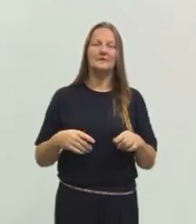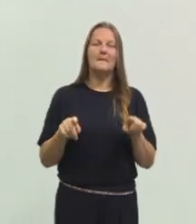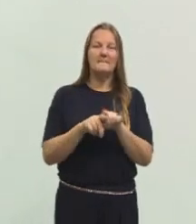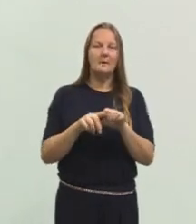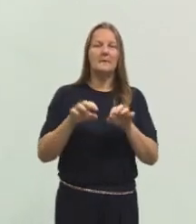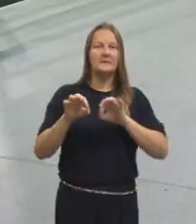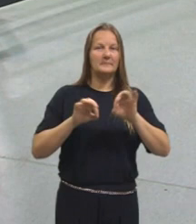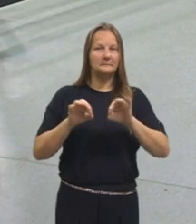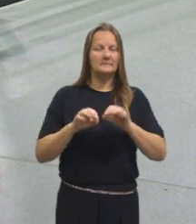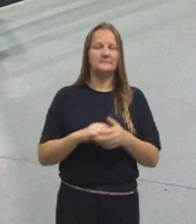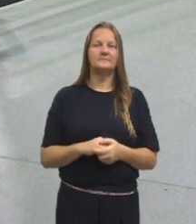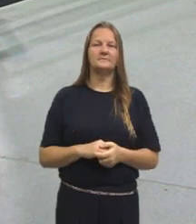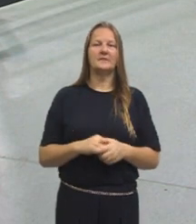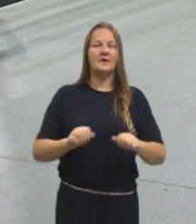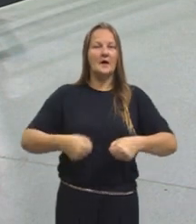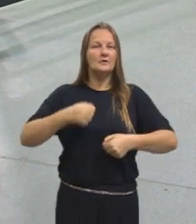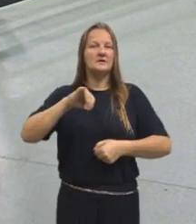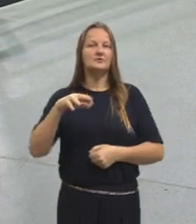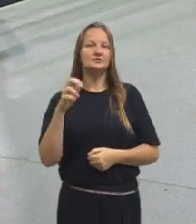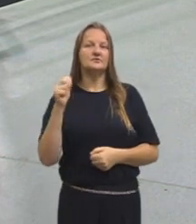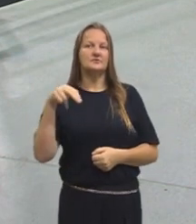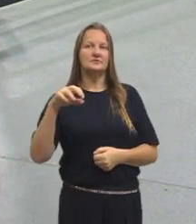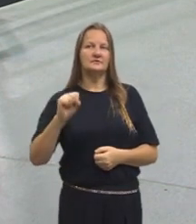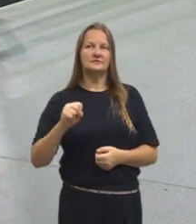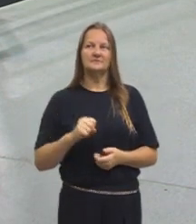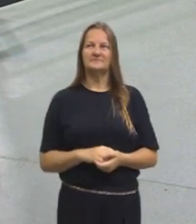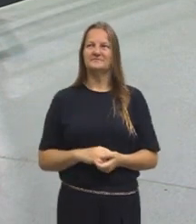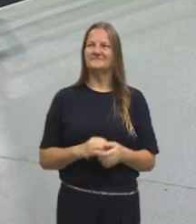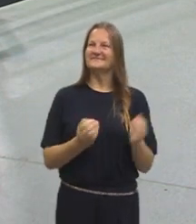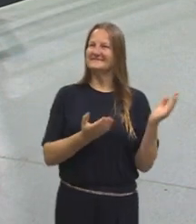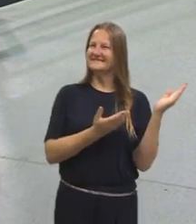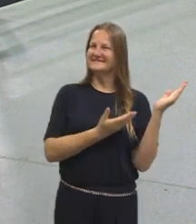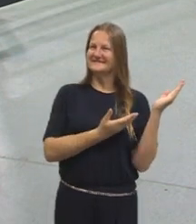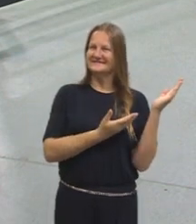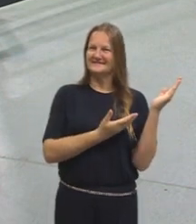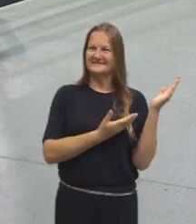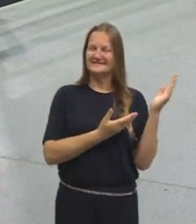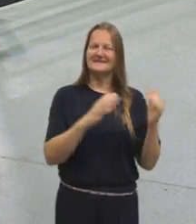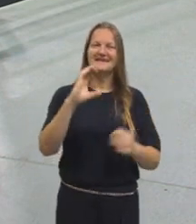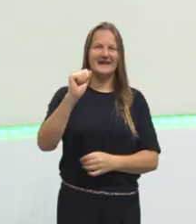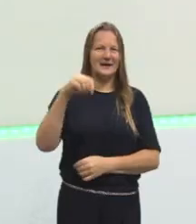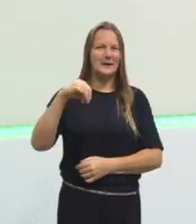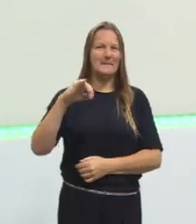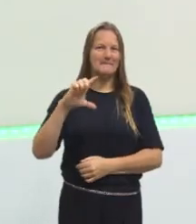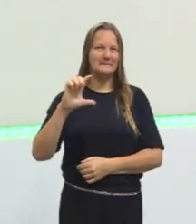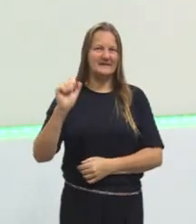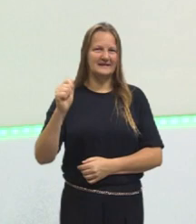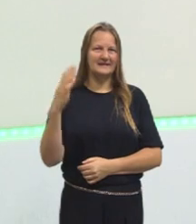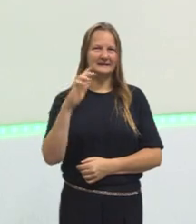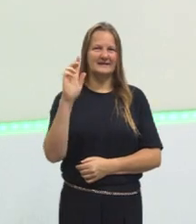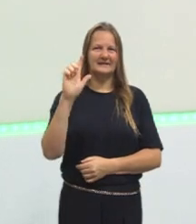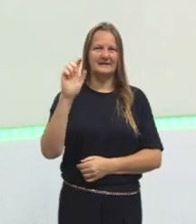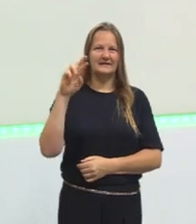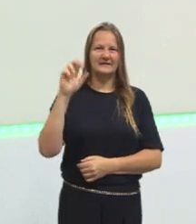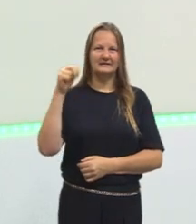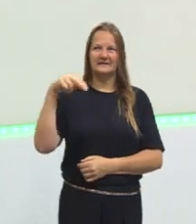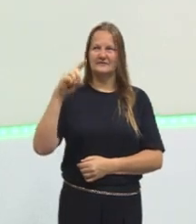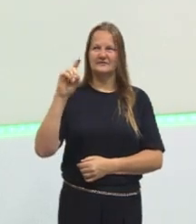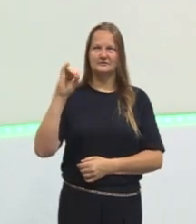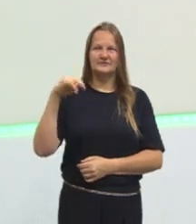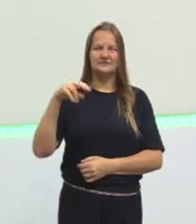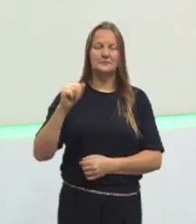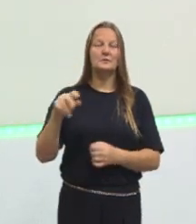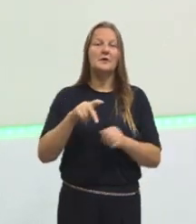calça jeans oi oi oi pessoal eu sou professora Camila grandini Sou professora de química